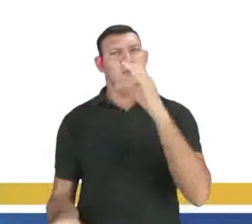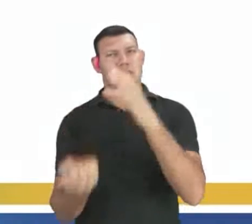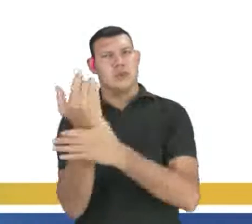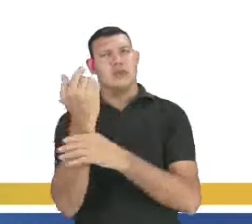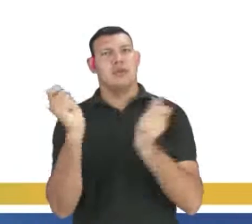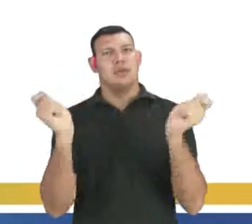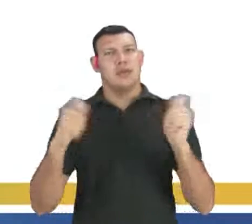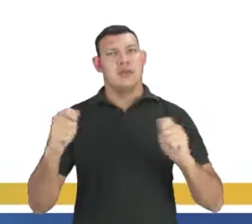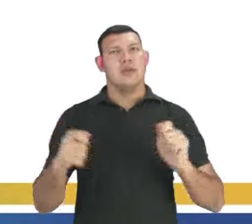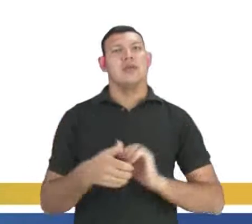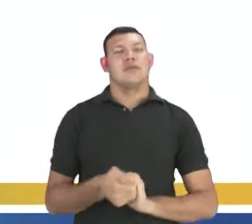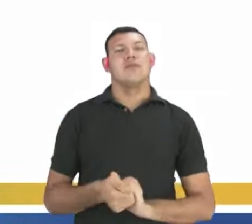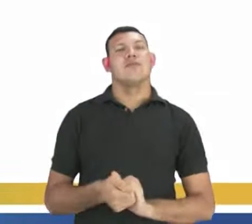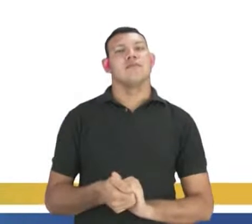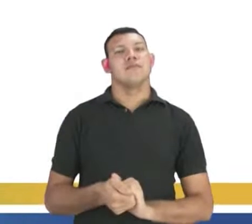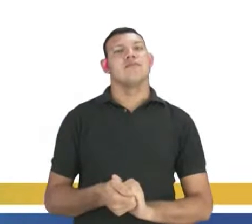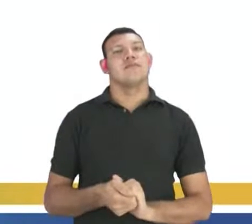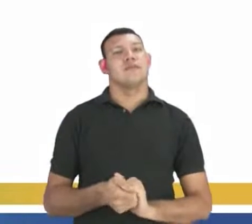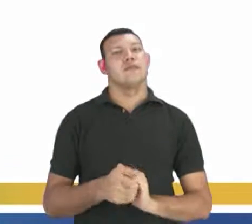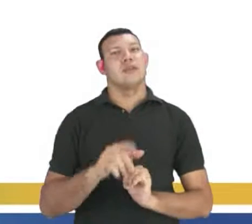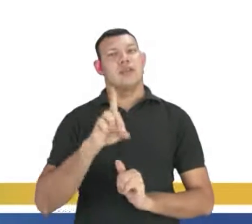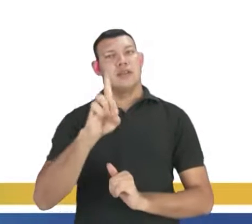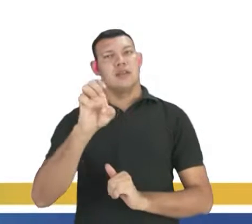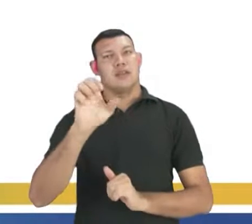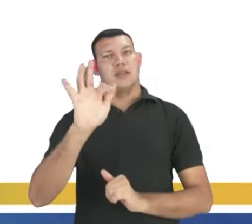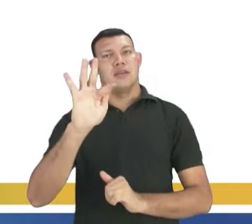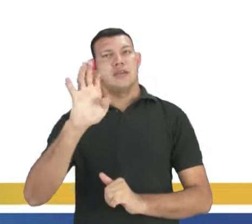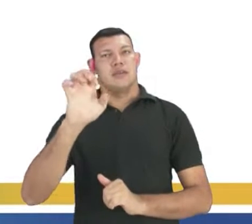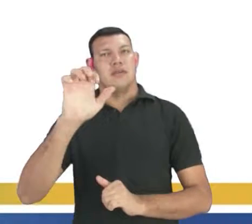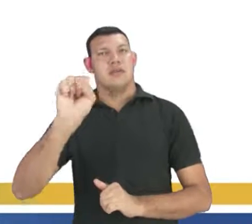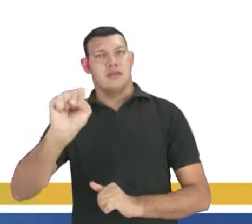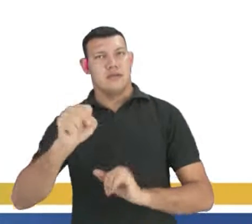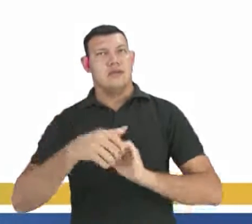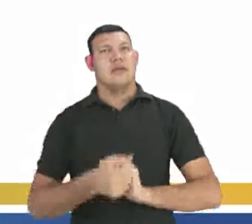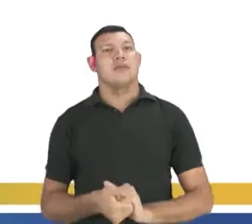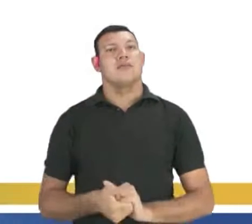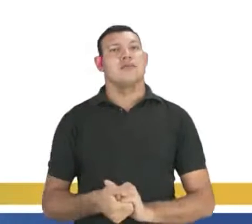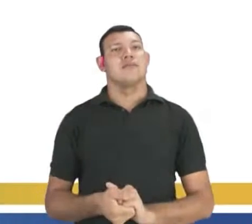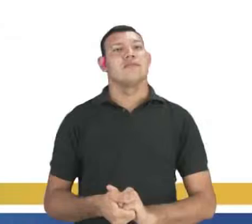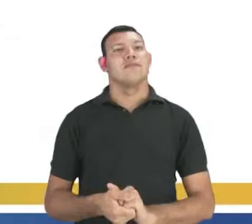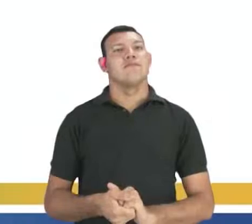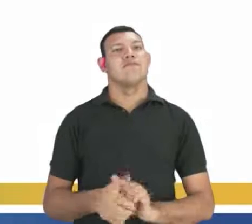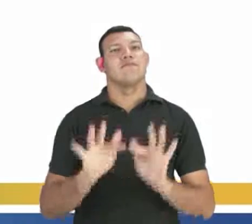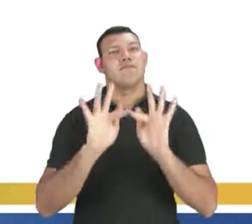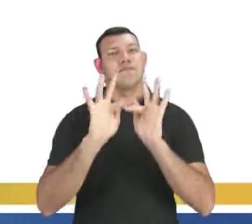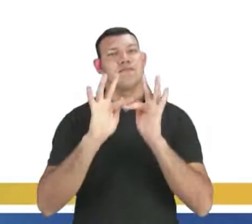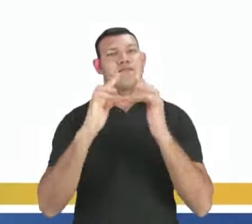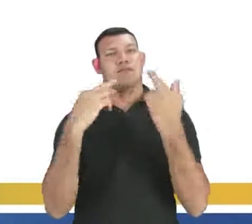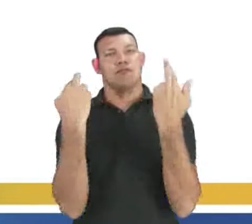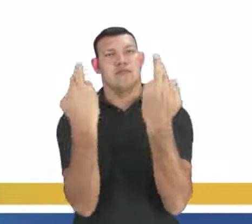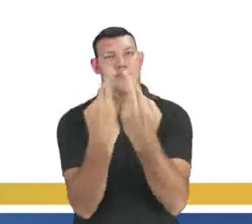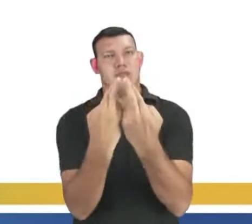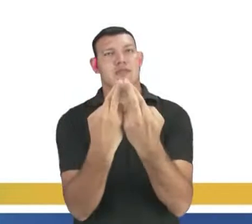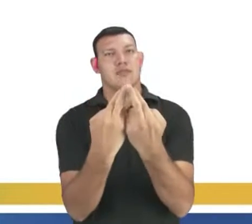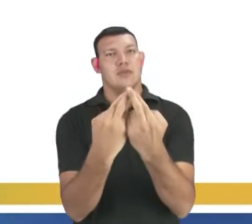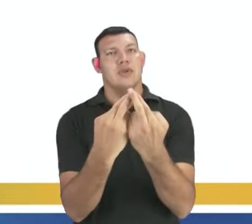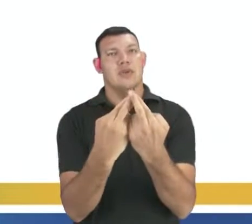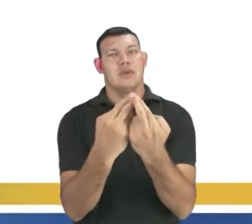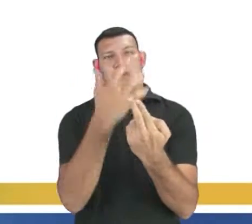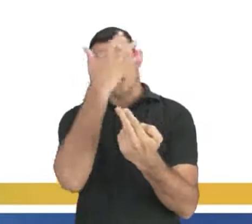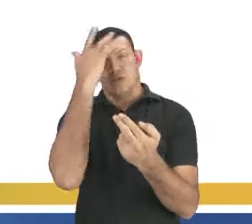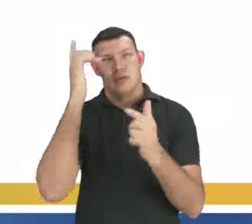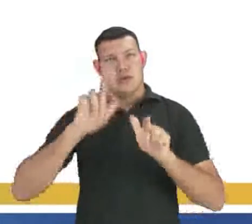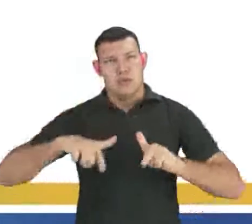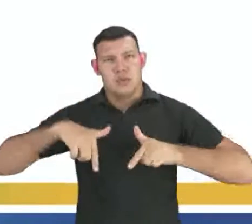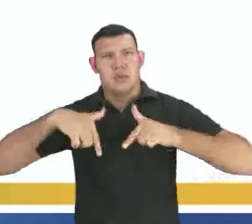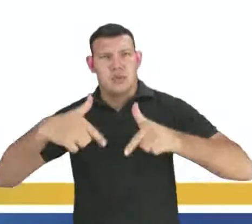guerreiros compreenderam a necessidade de treinamento físico e específico em lutas para obterem o melhor resultado nos